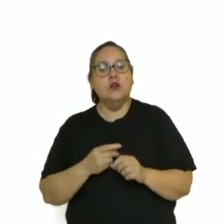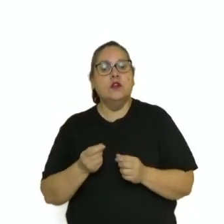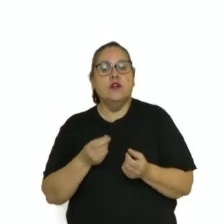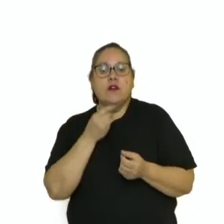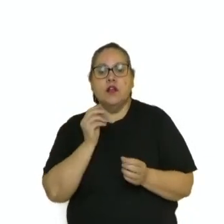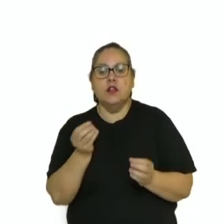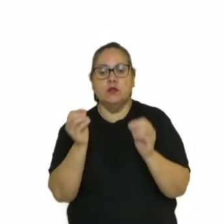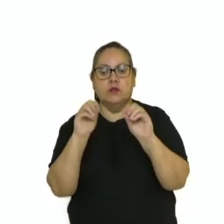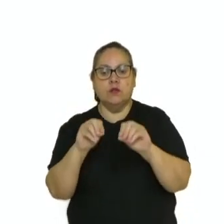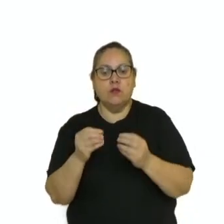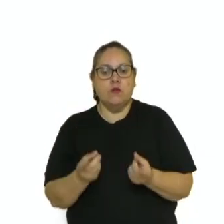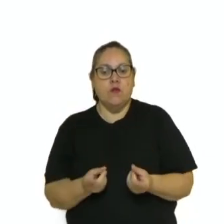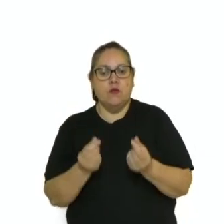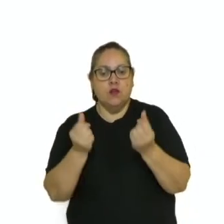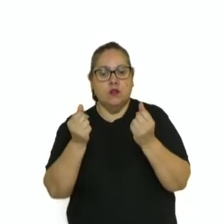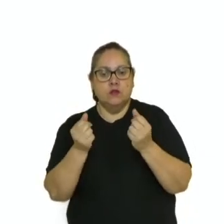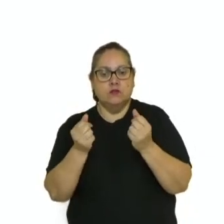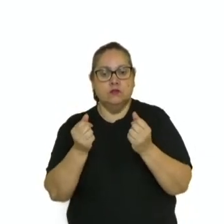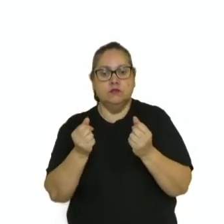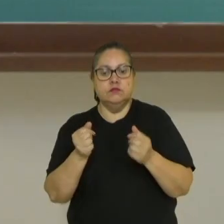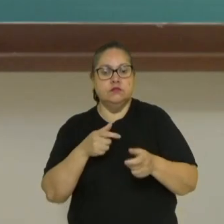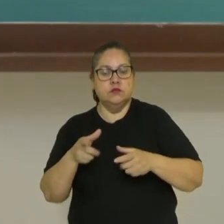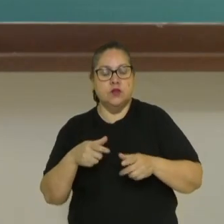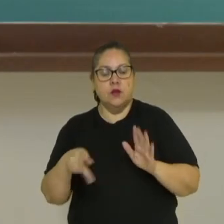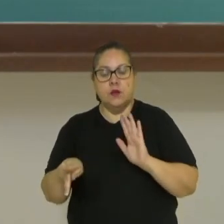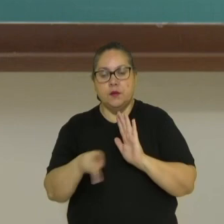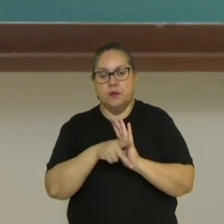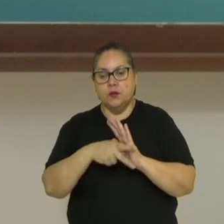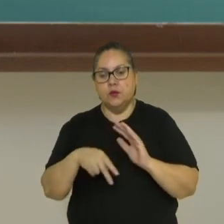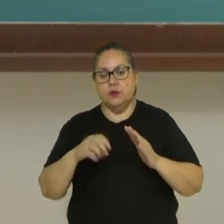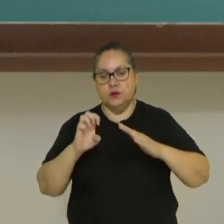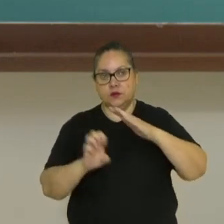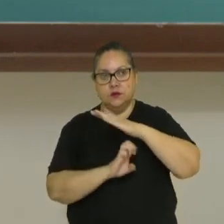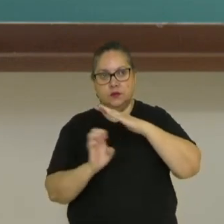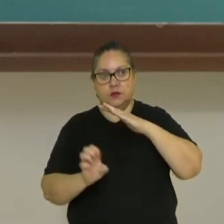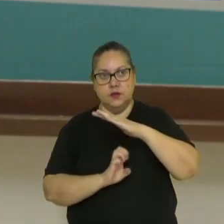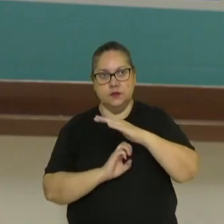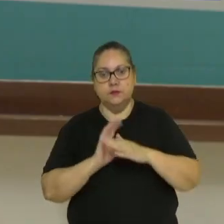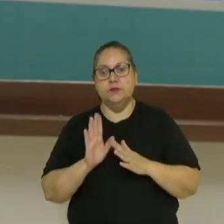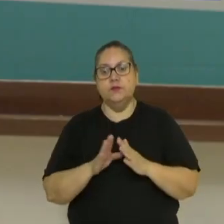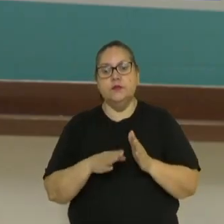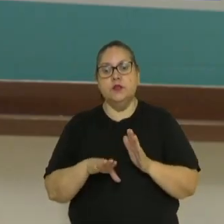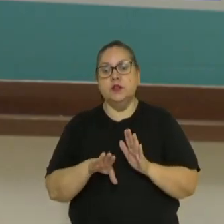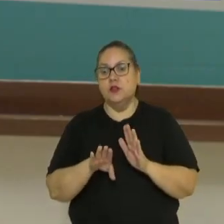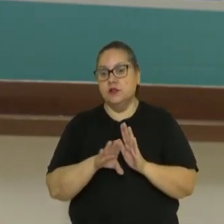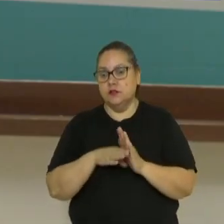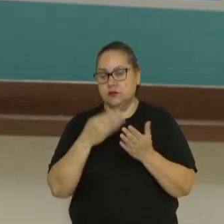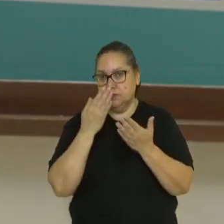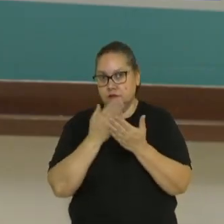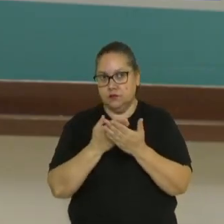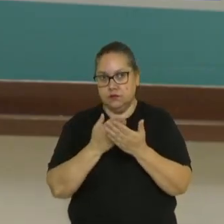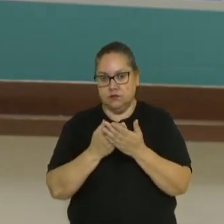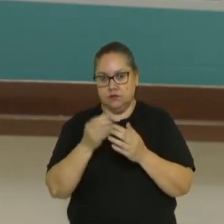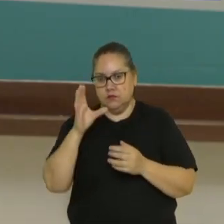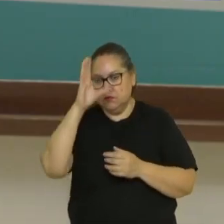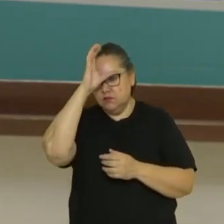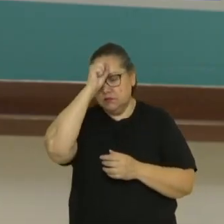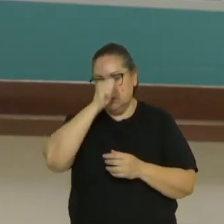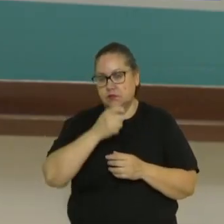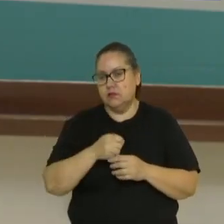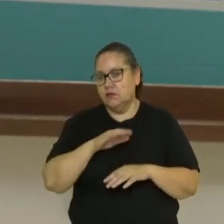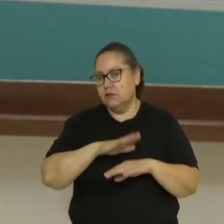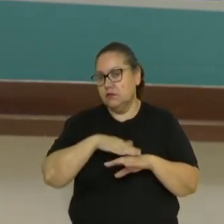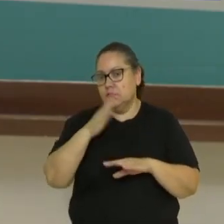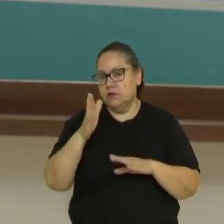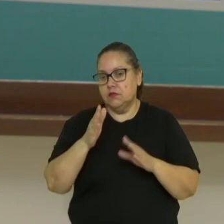dos serviços e produtos são as próprias empresas. Bem, nessa aula nós aprendemos um pouco mais como